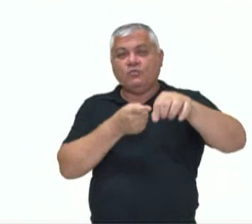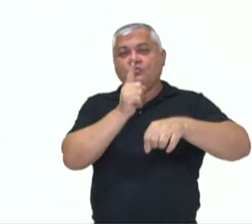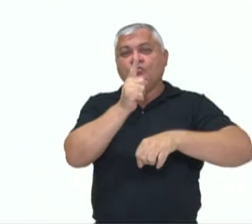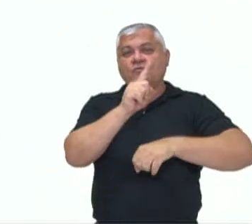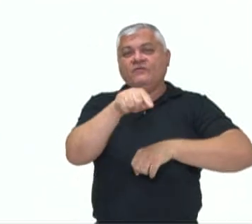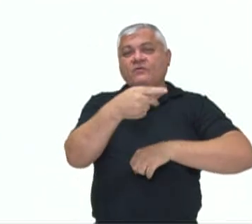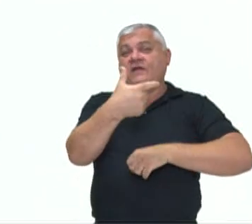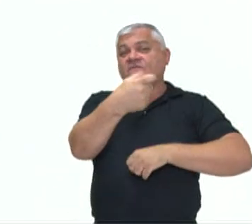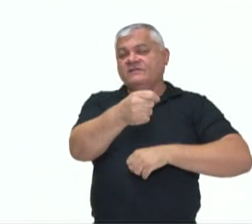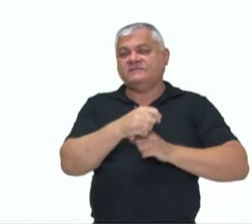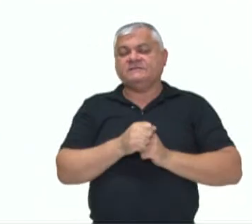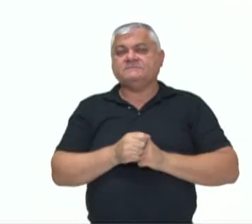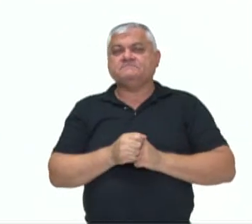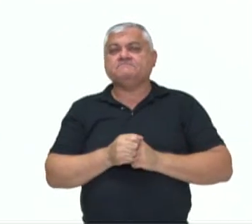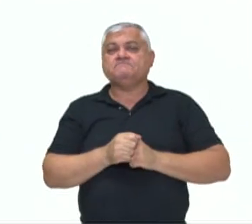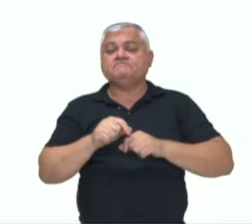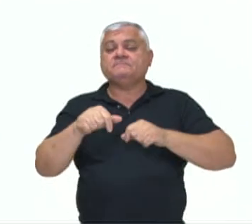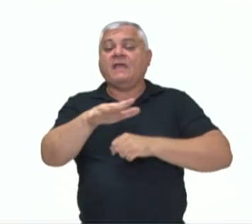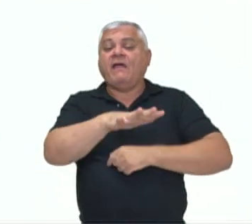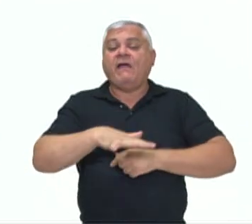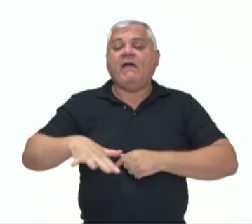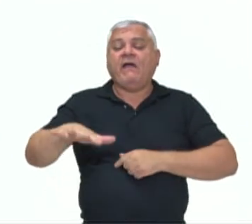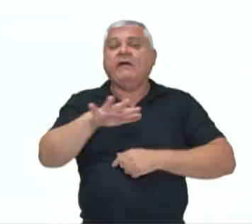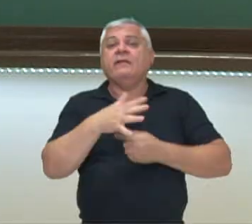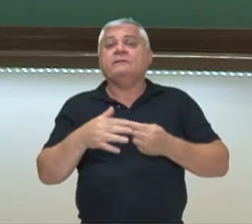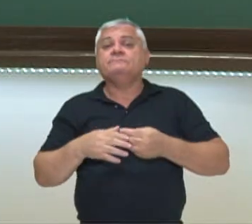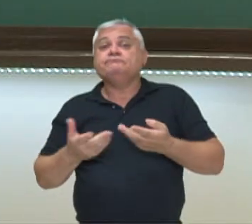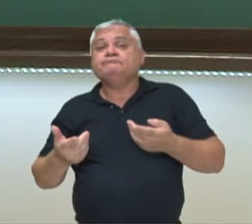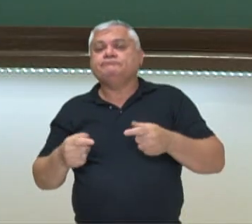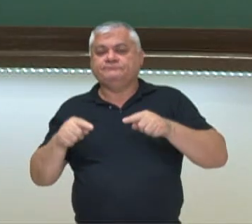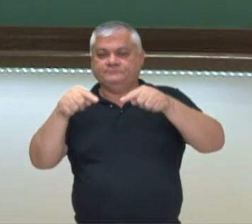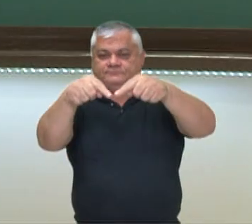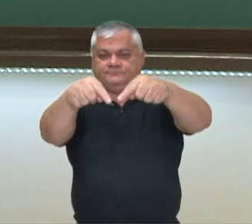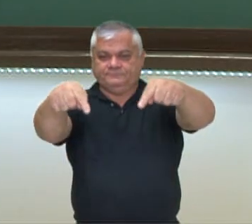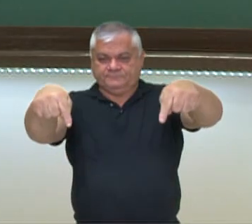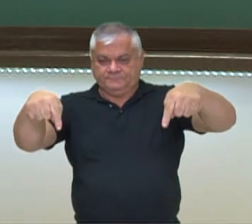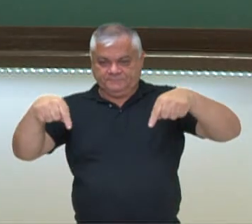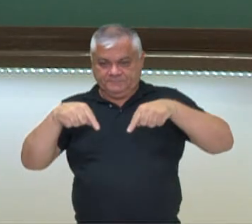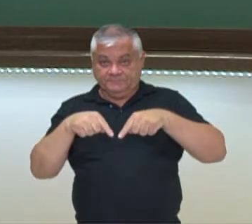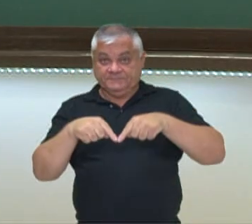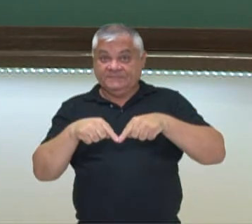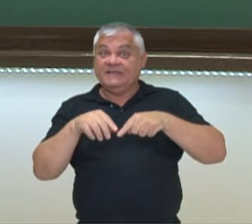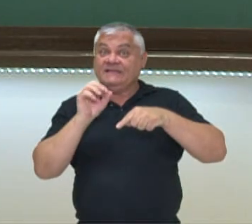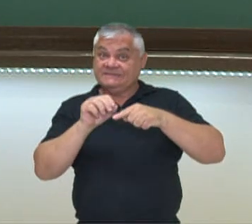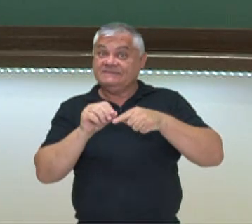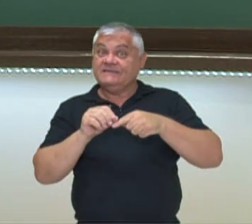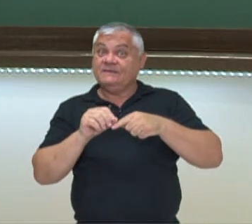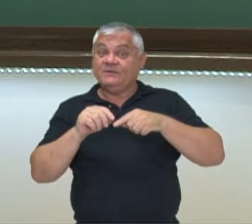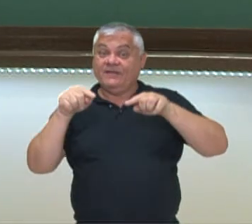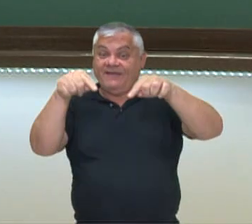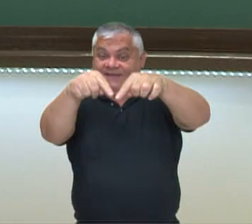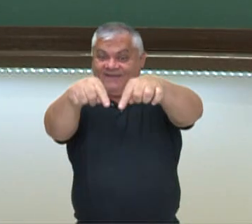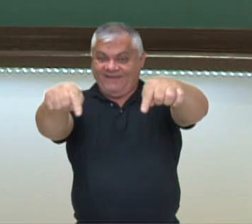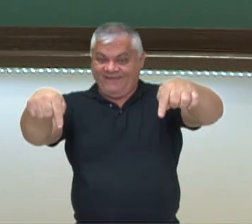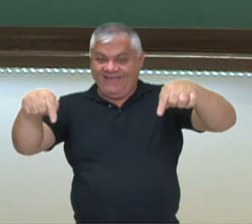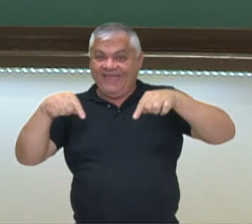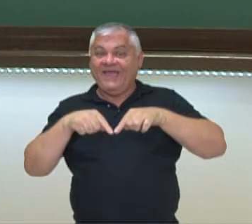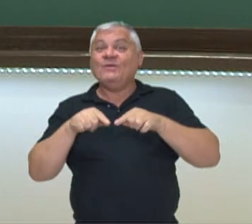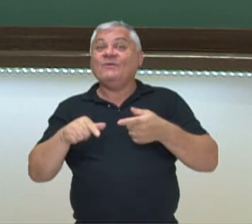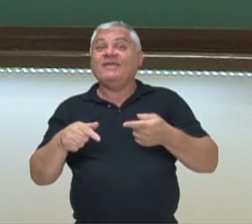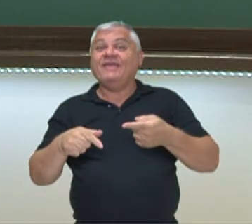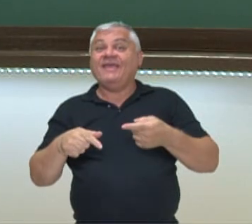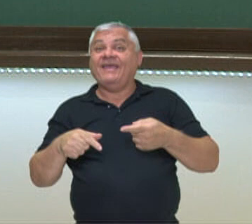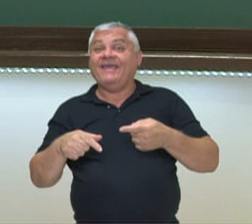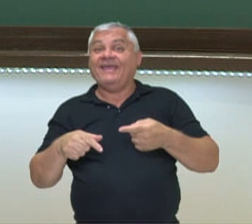metros. Qual é a sua área? Bom, você precisa lembrar que se o terreno é retangular, a área desse terreno vai ser o